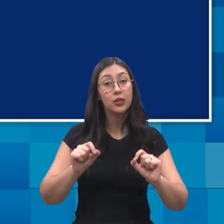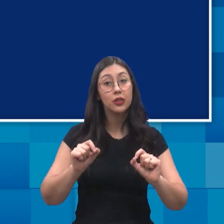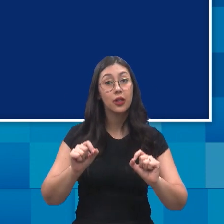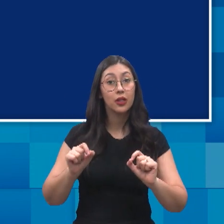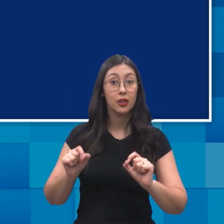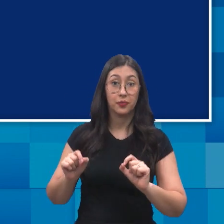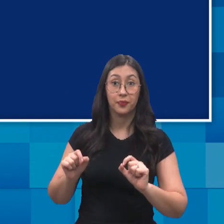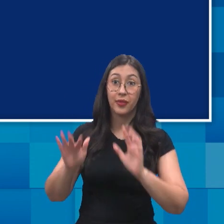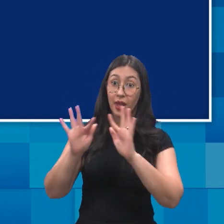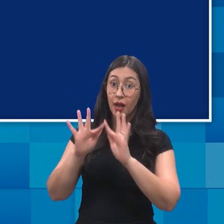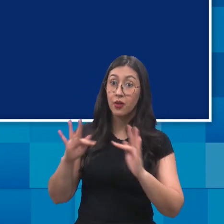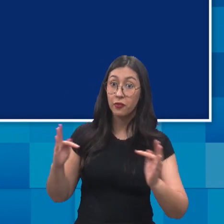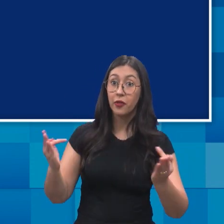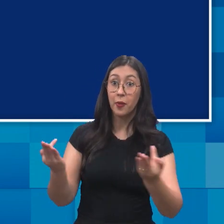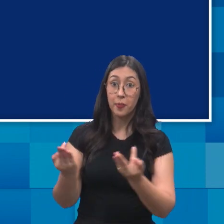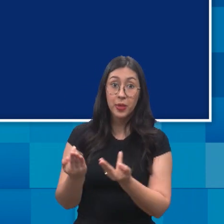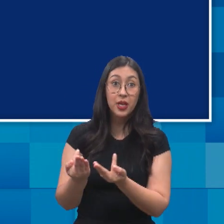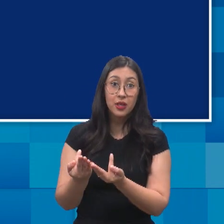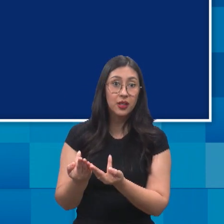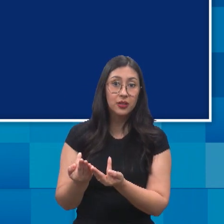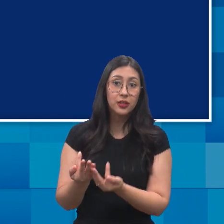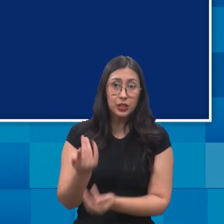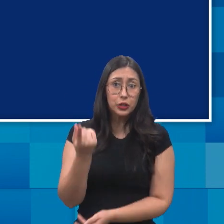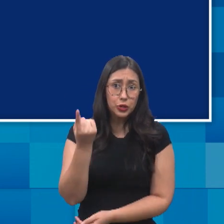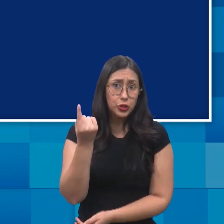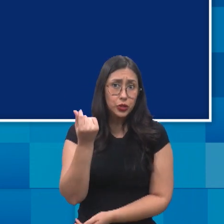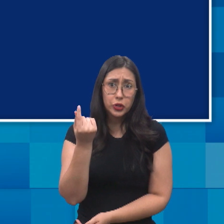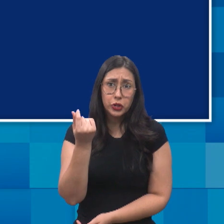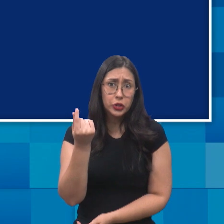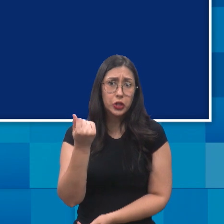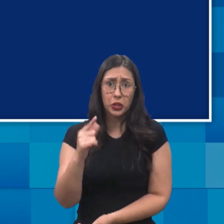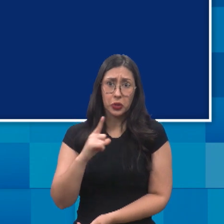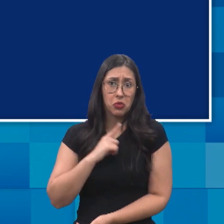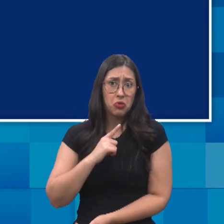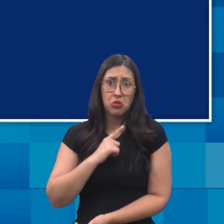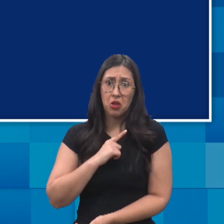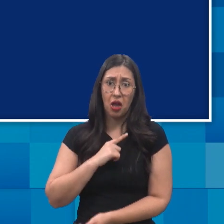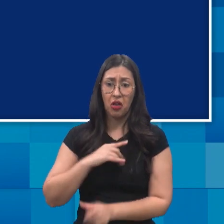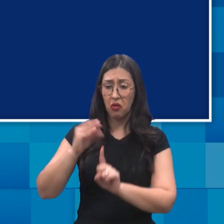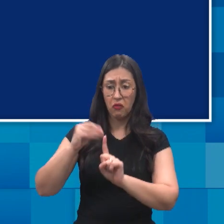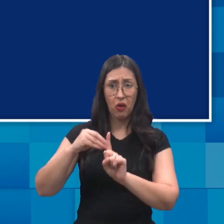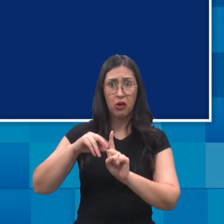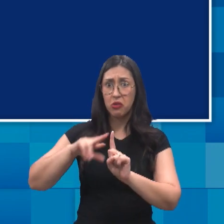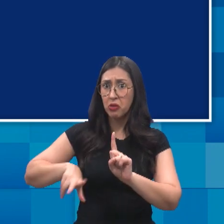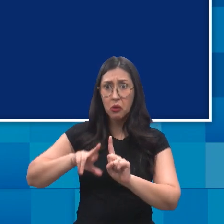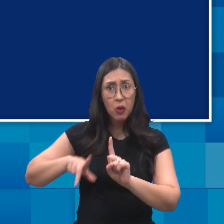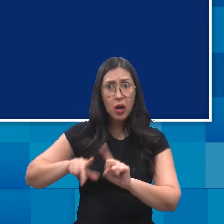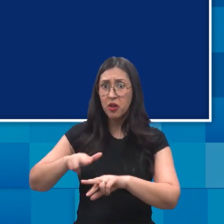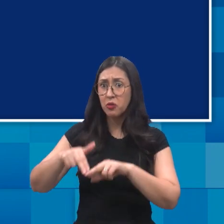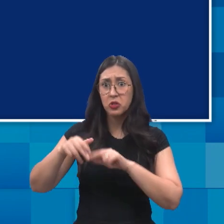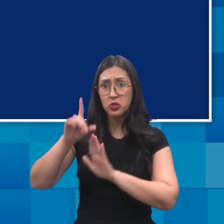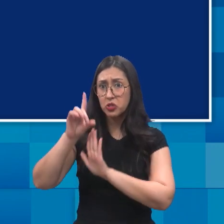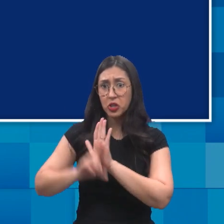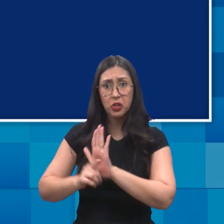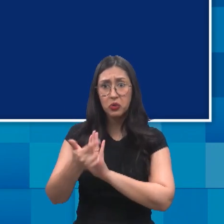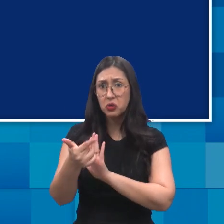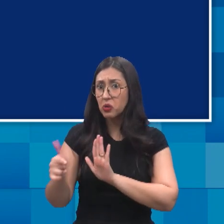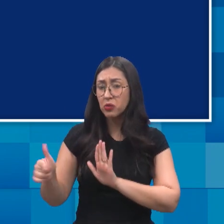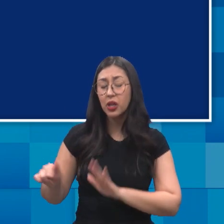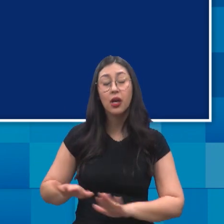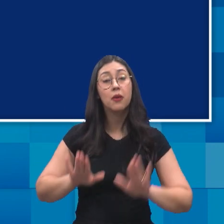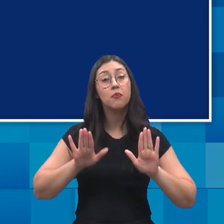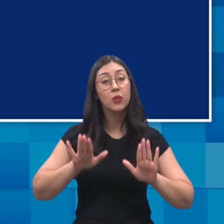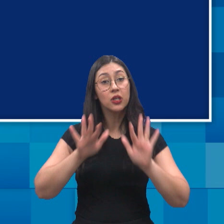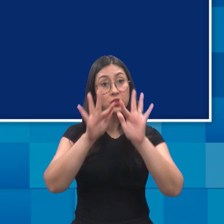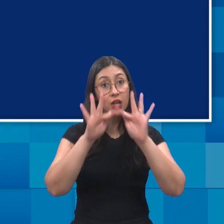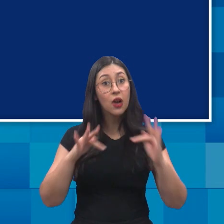condição da família não era uma condição de vulnerabilidade e que ela não teria direito à água. Porém, essa família recebe